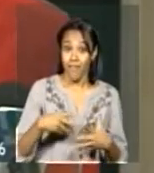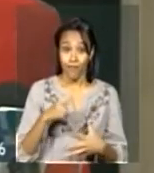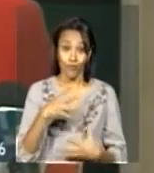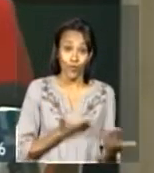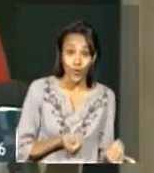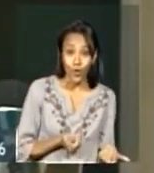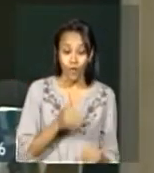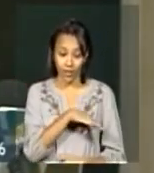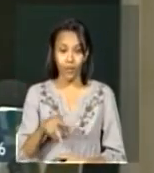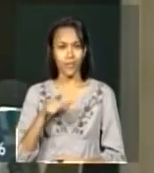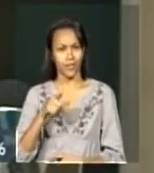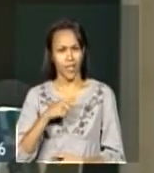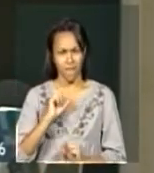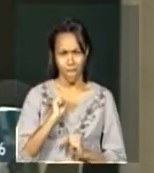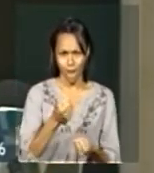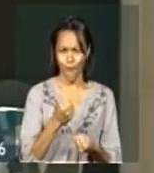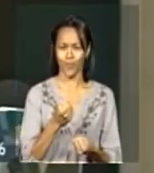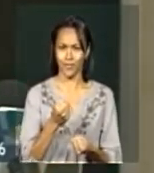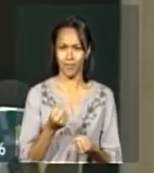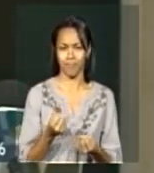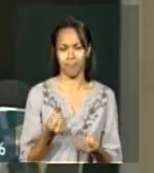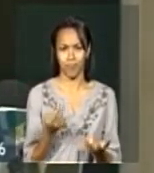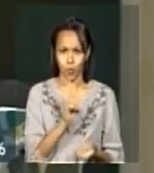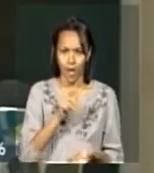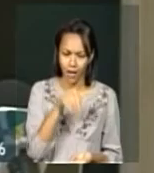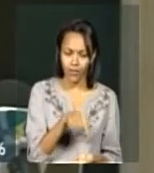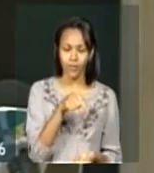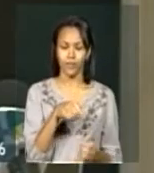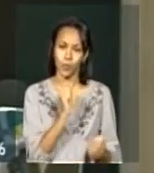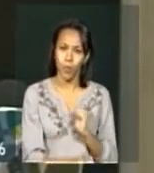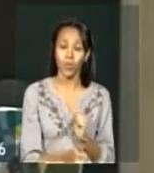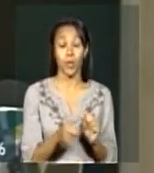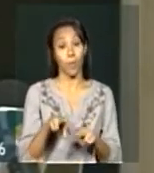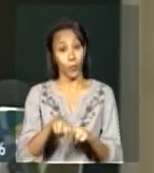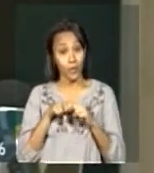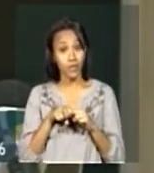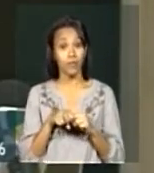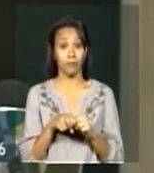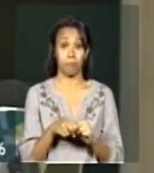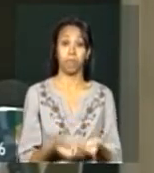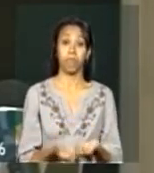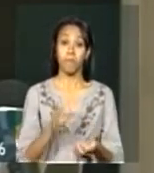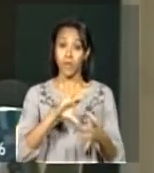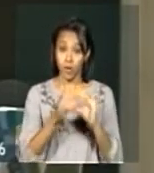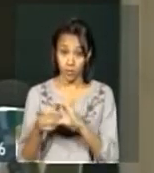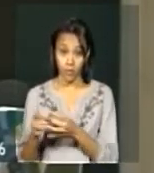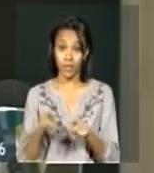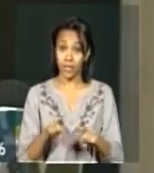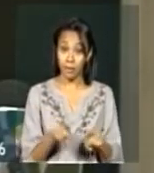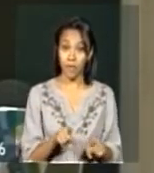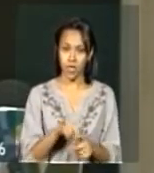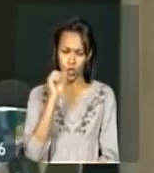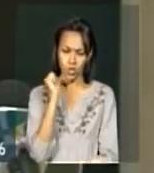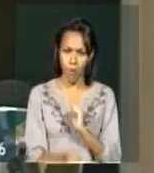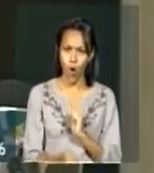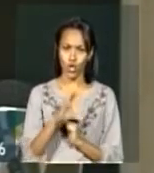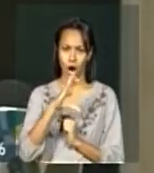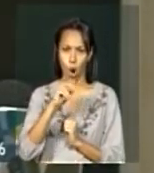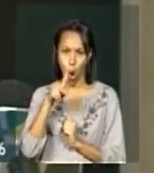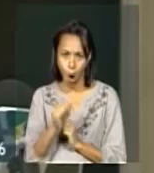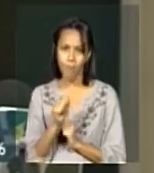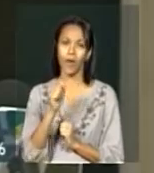tem. Por isso, para mim, a Olimpíada e a Copa do Mundo, que são as duas coisas que